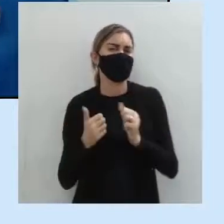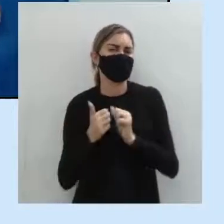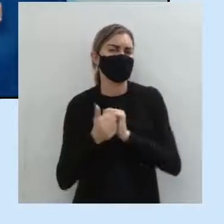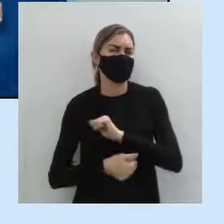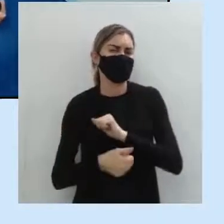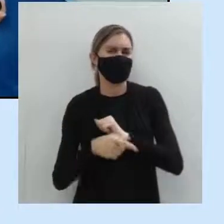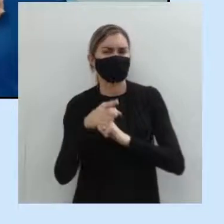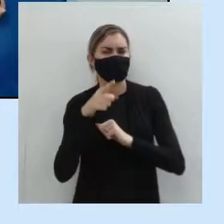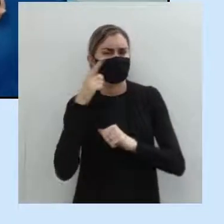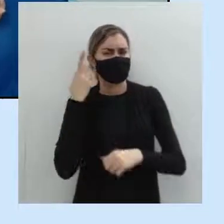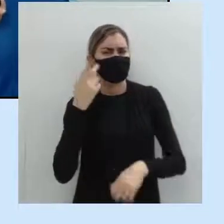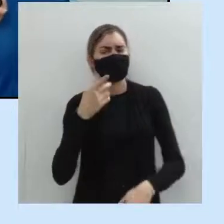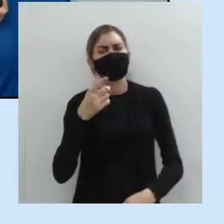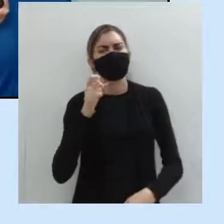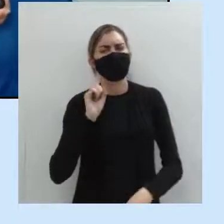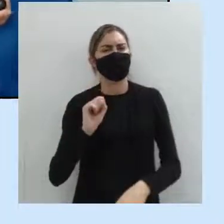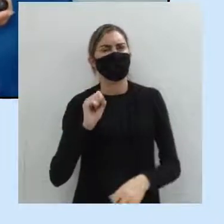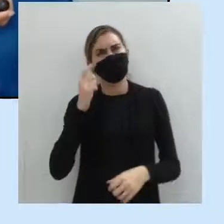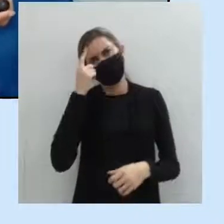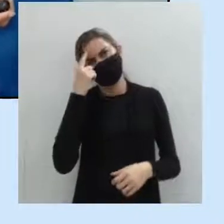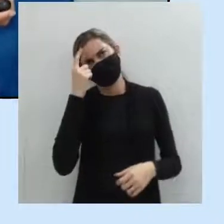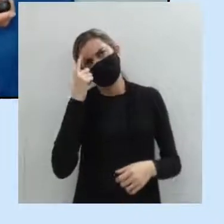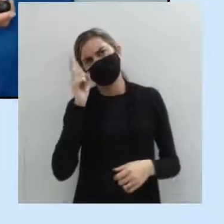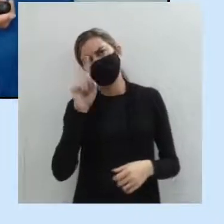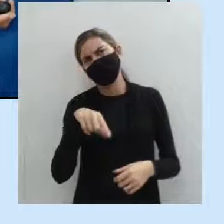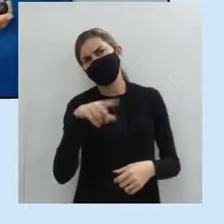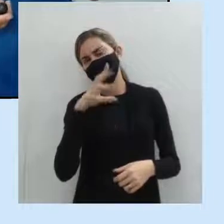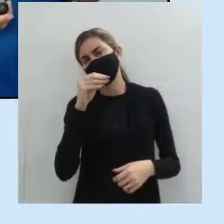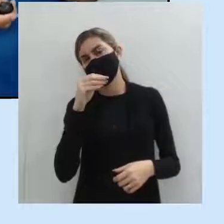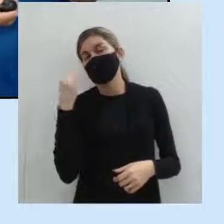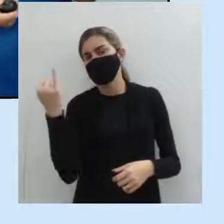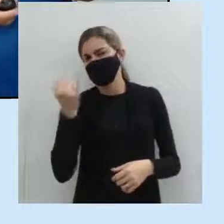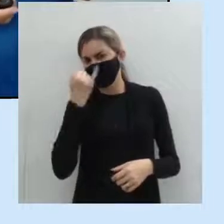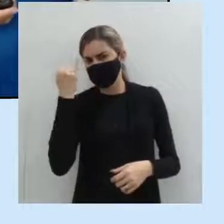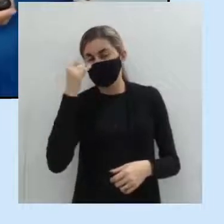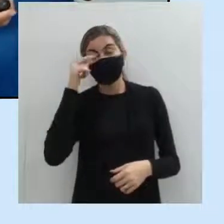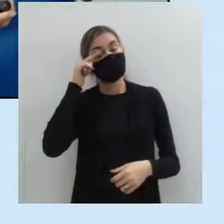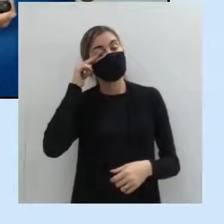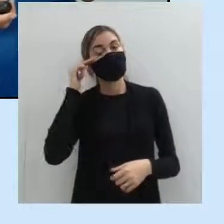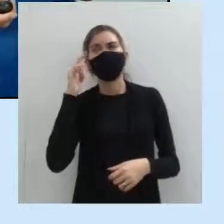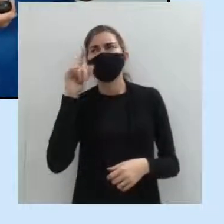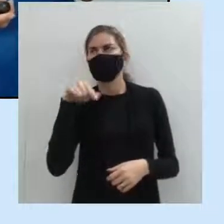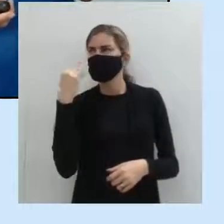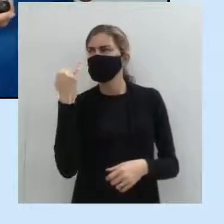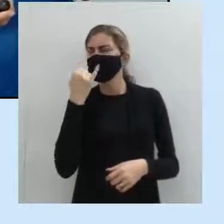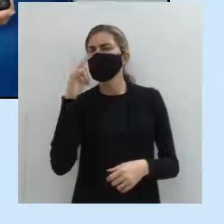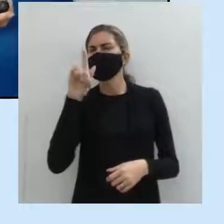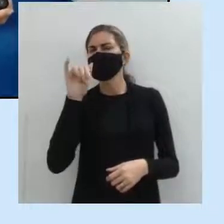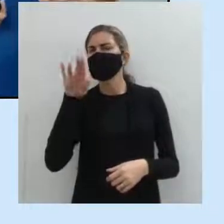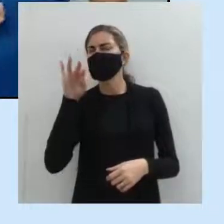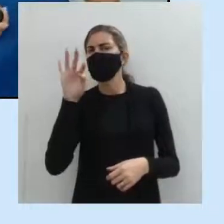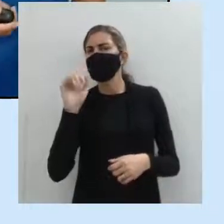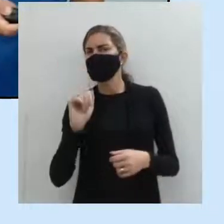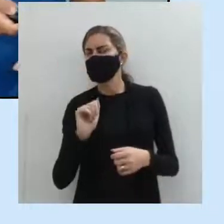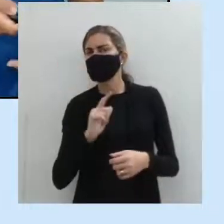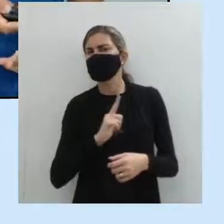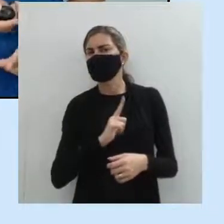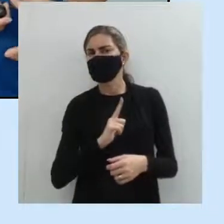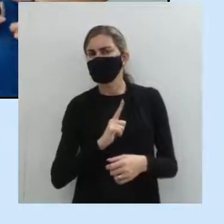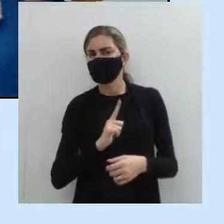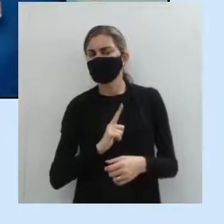esportes radicais você pode pensar assim que é muito importante e que a ginástica está muito